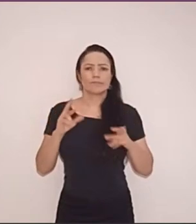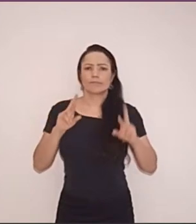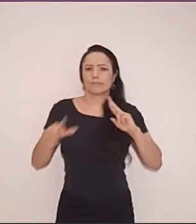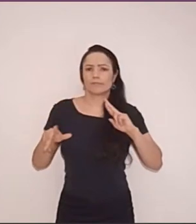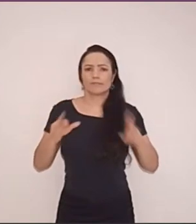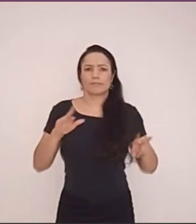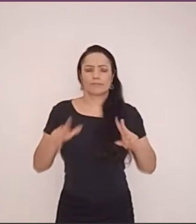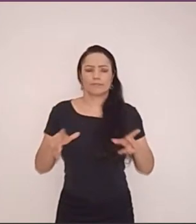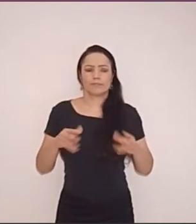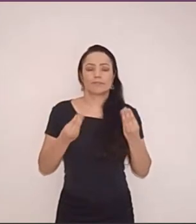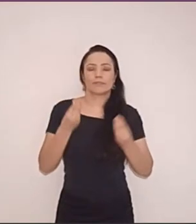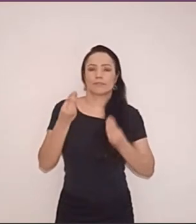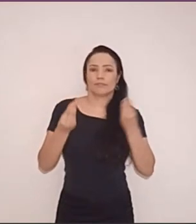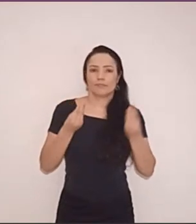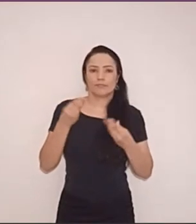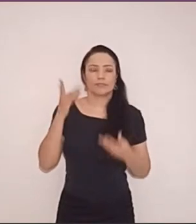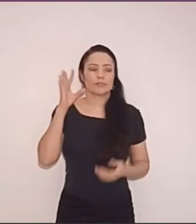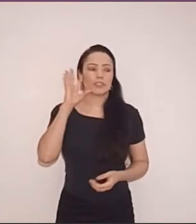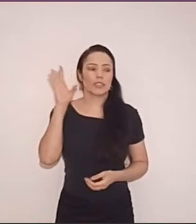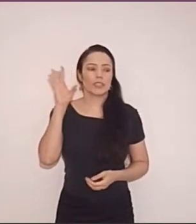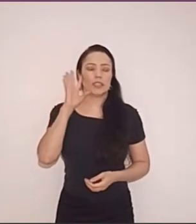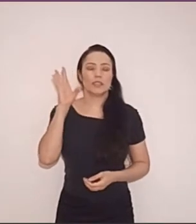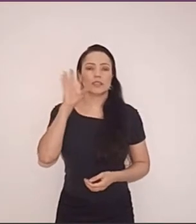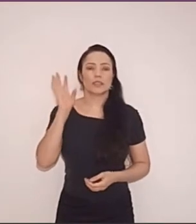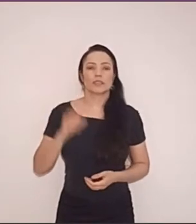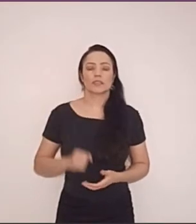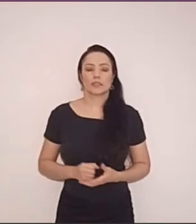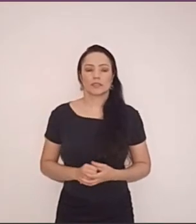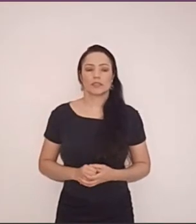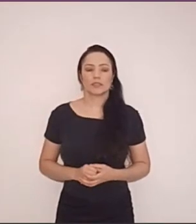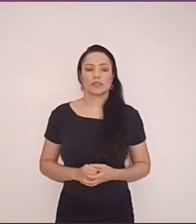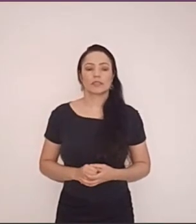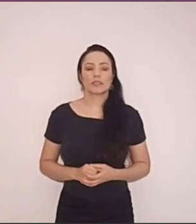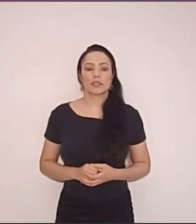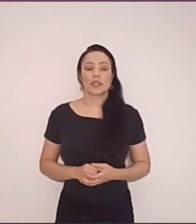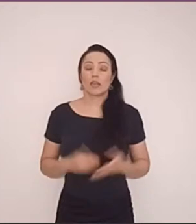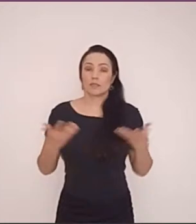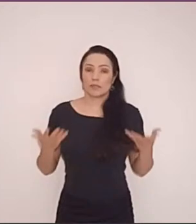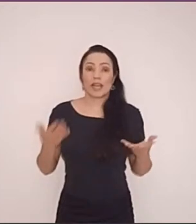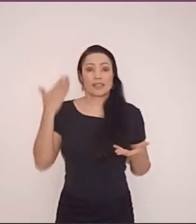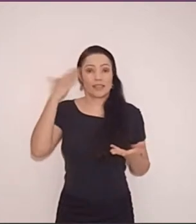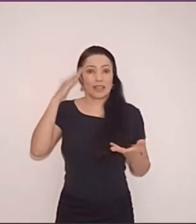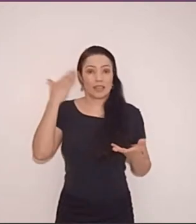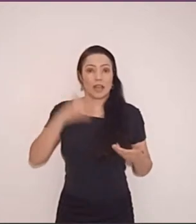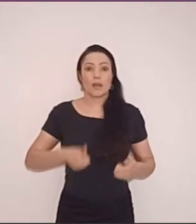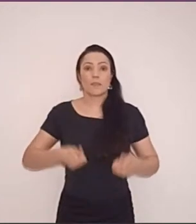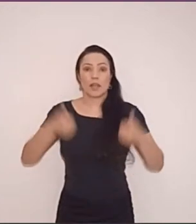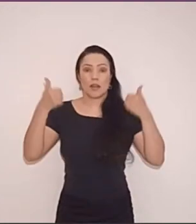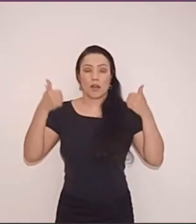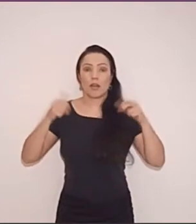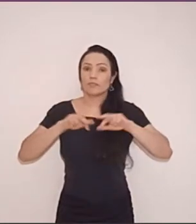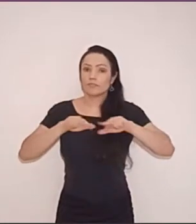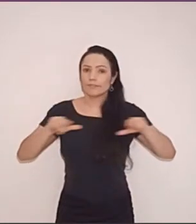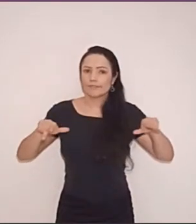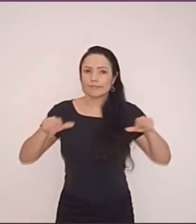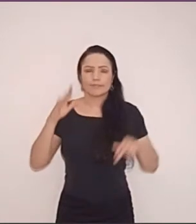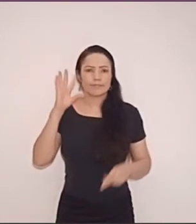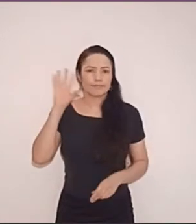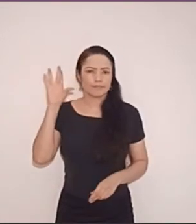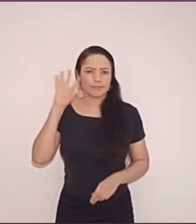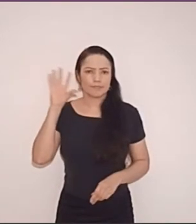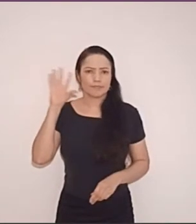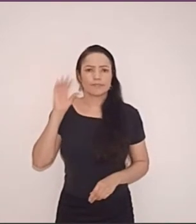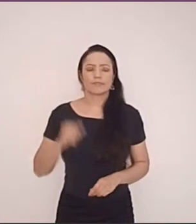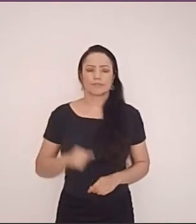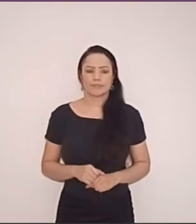diferentes maneiras de pensar Oi e para compreender melhor essa diferente maneira de pensar